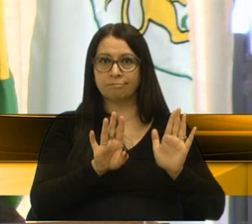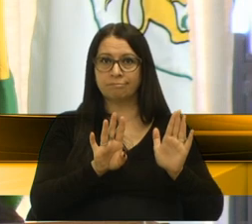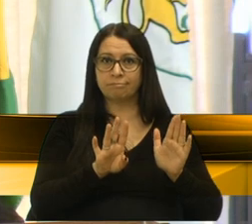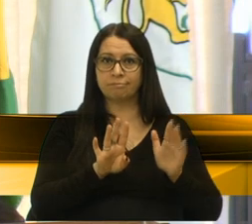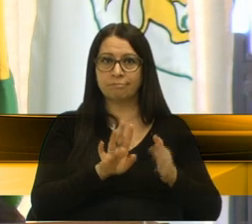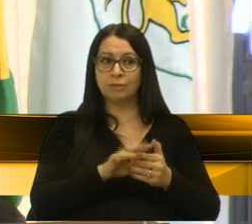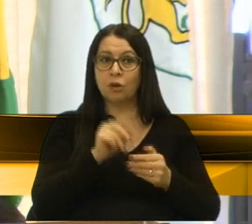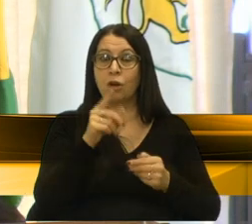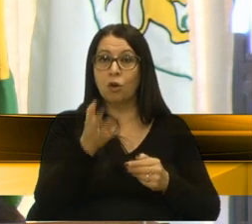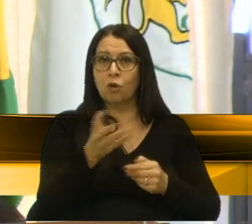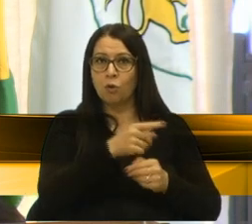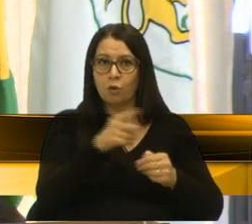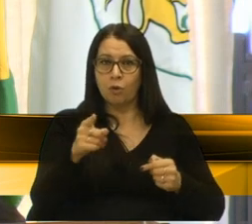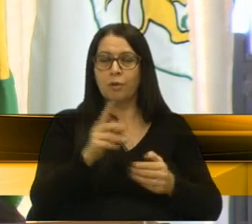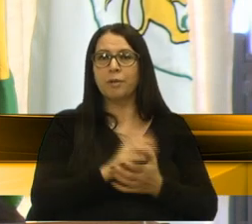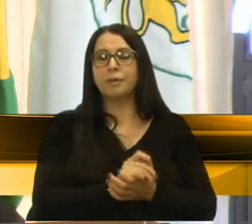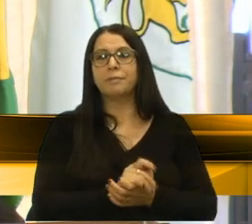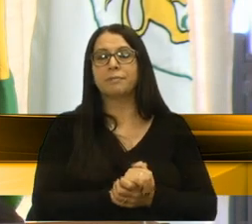Só que agora,